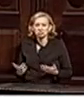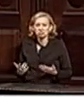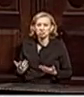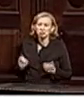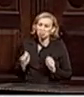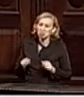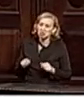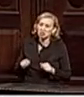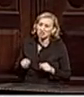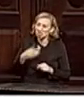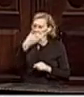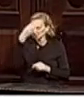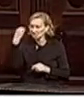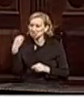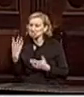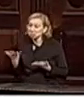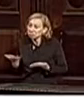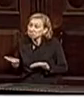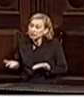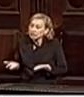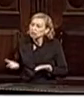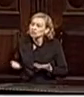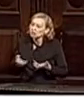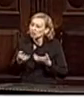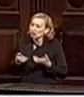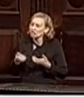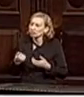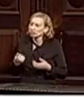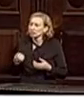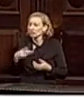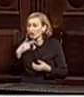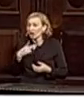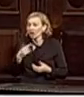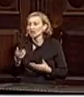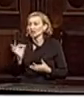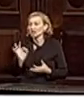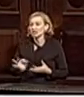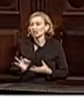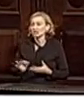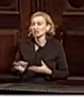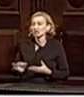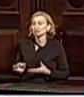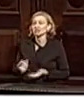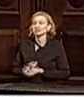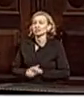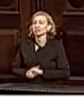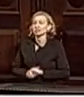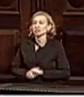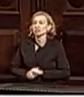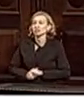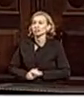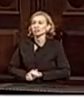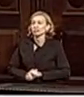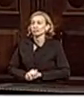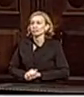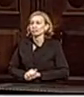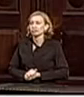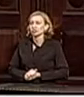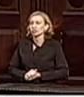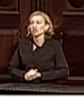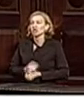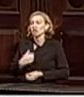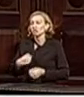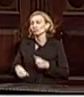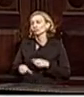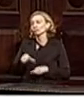despercebido, e eu quero aqui já deixar claro minha posição absolutamente